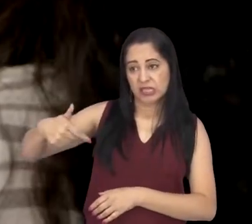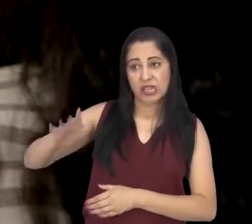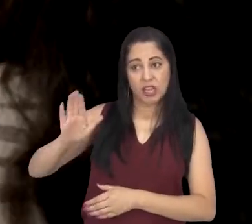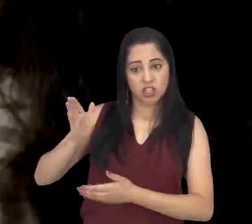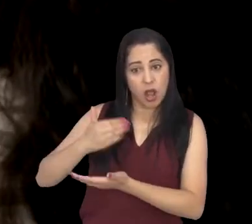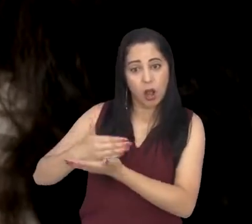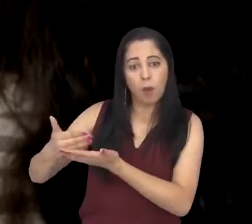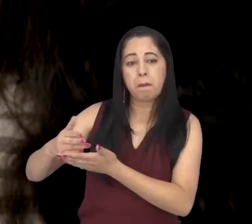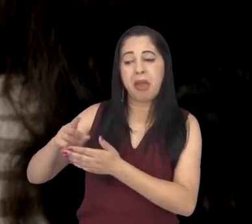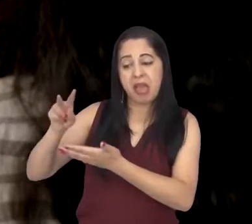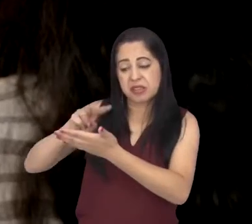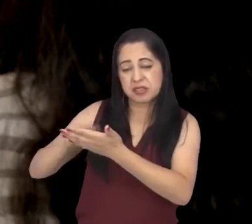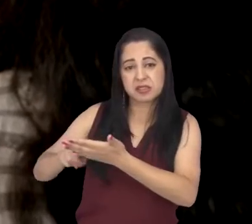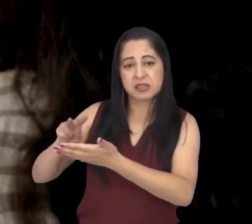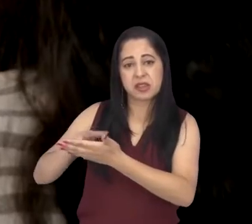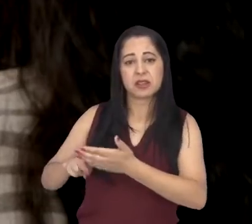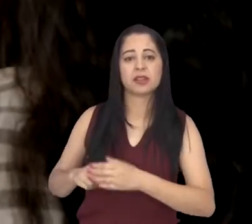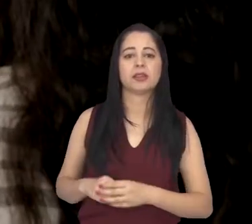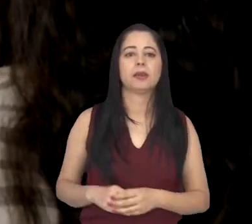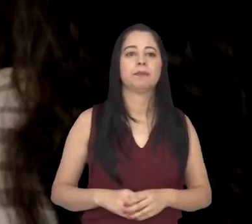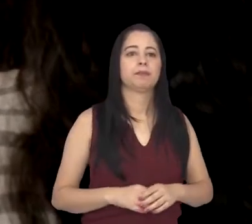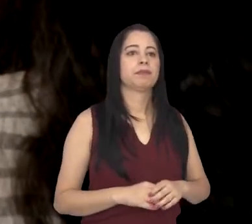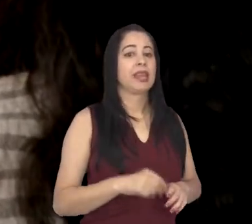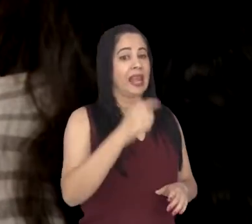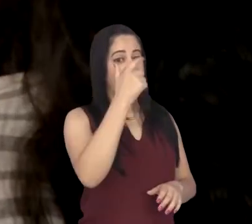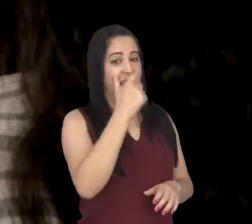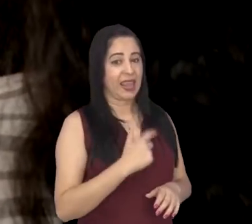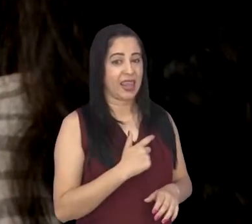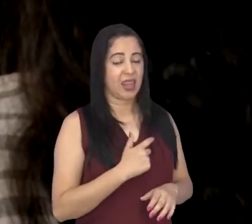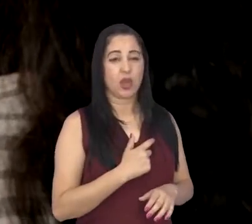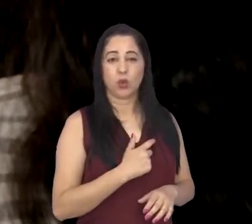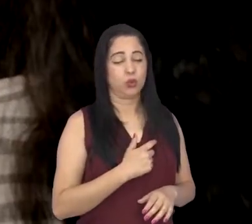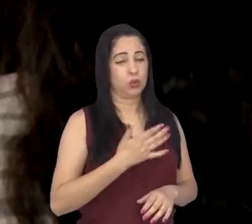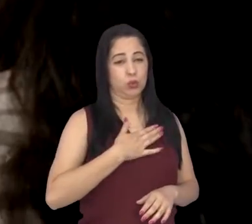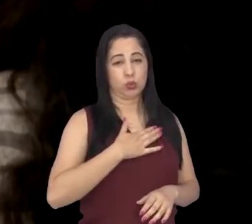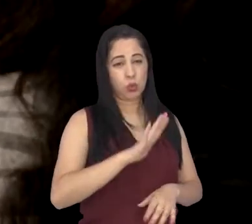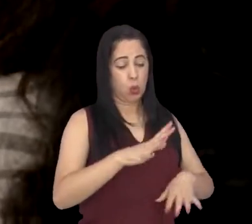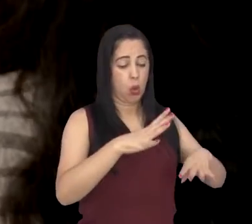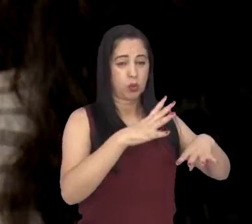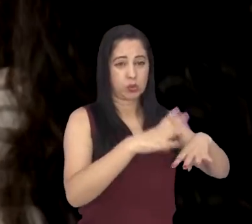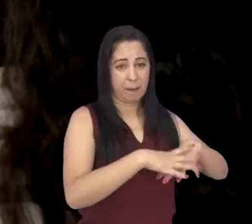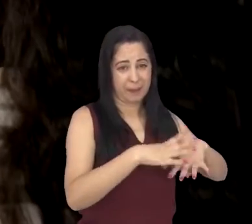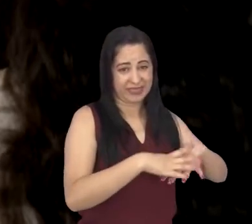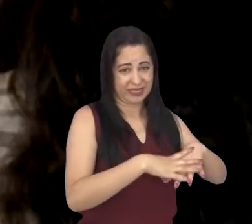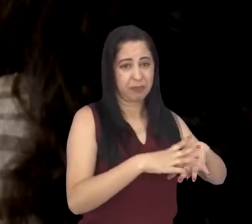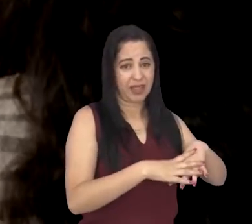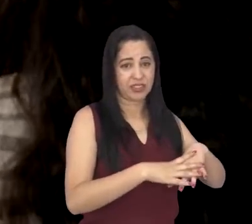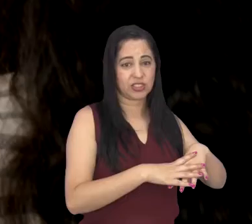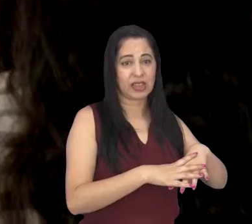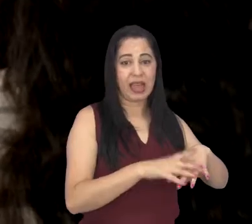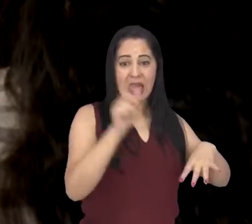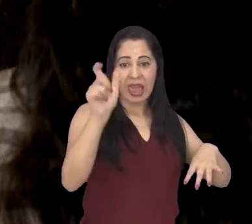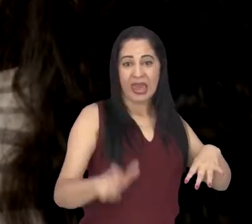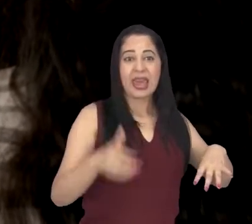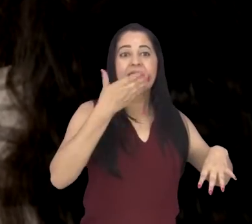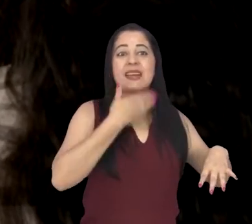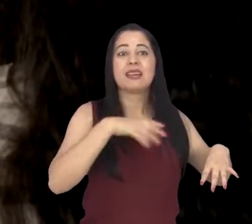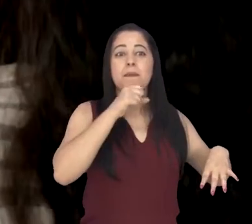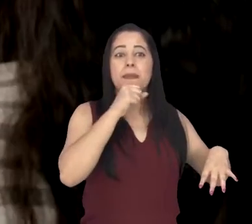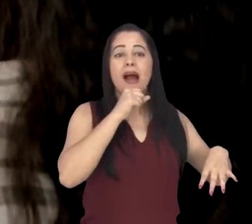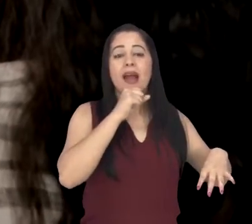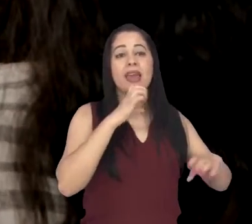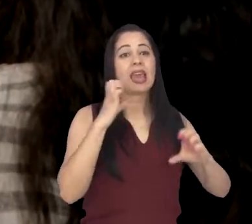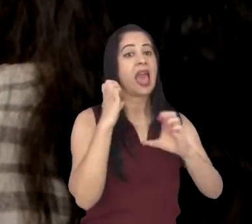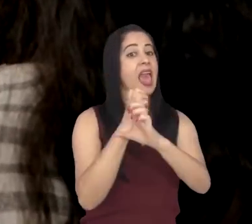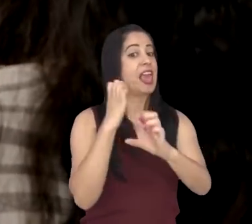matérias. Que legal. A minha dificuldade maior era matemática. E papai era engenheiro civil. Papai sabia tudo, ele calculava de cabeça